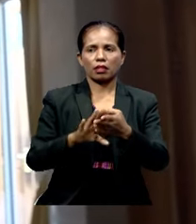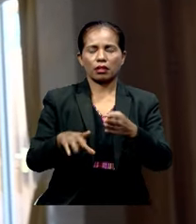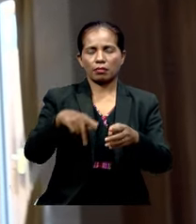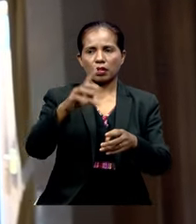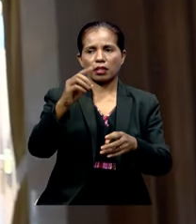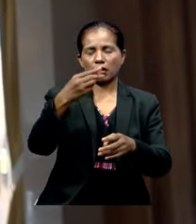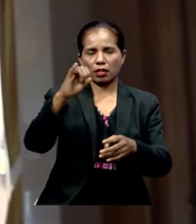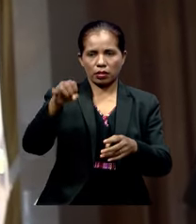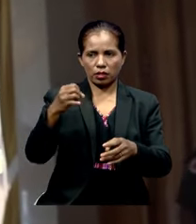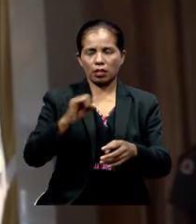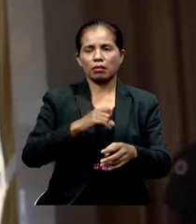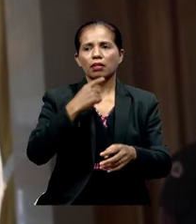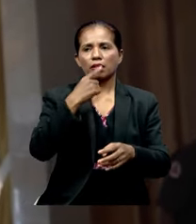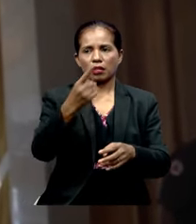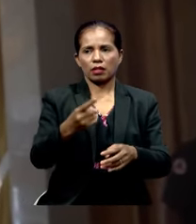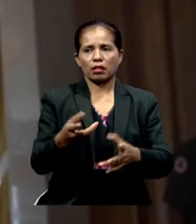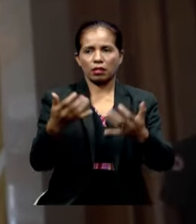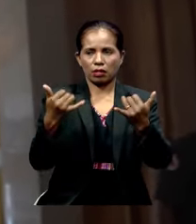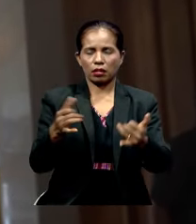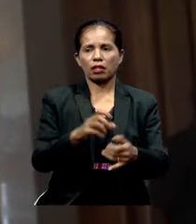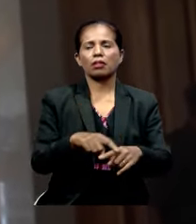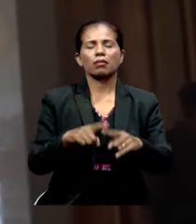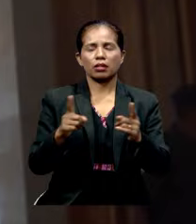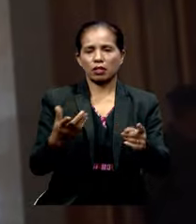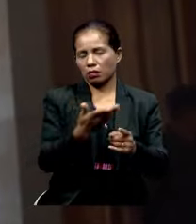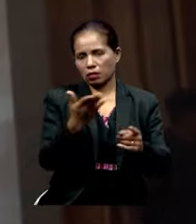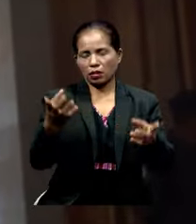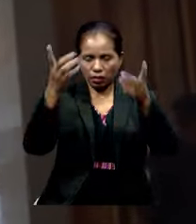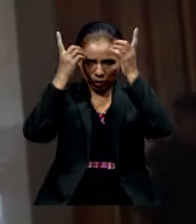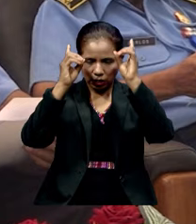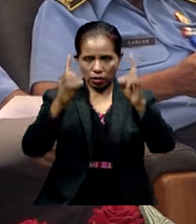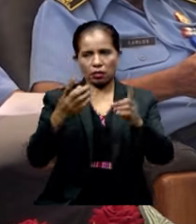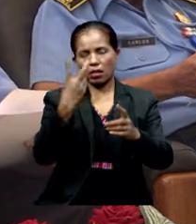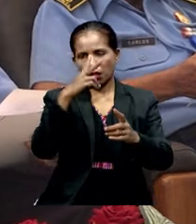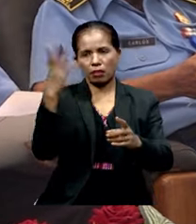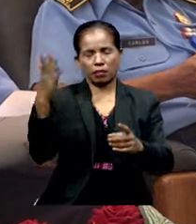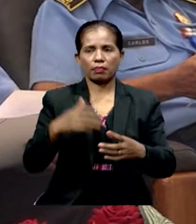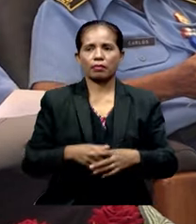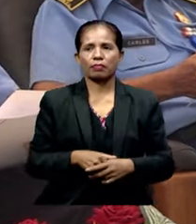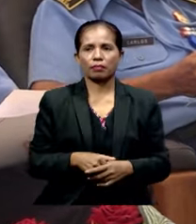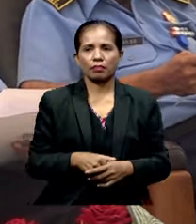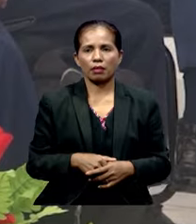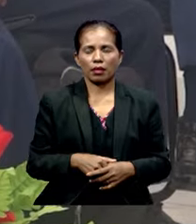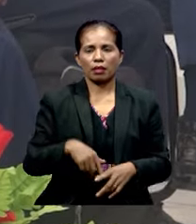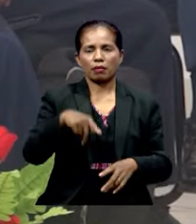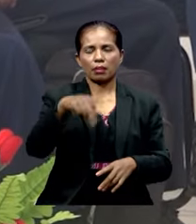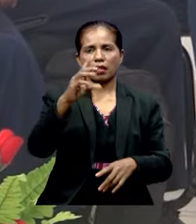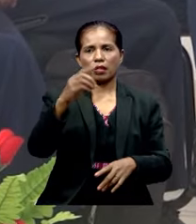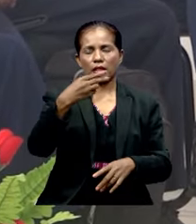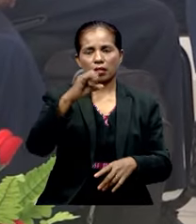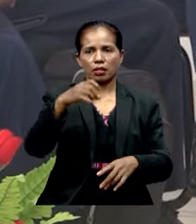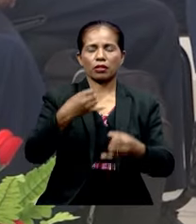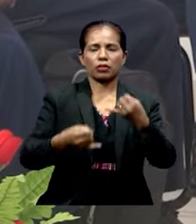ne. Dia ne makabal dia baik wasir agora ne fundamentasi kan usai itu wasir wal foti disijau ne belahare kena ba. Antes ne provedor di direitos humanos no